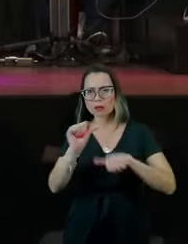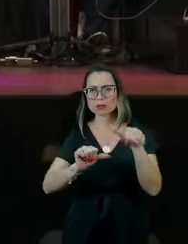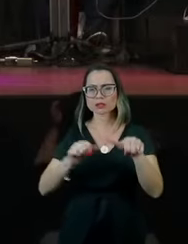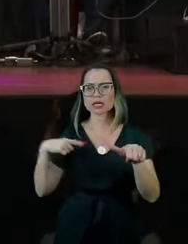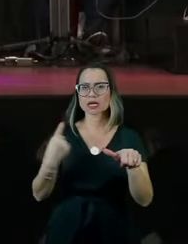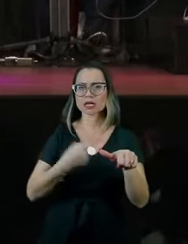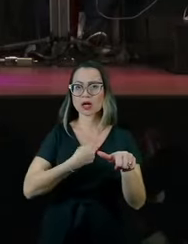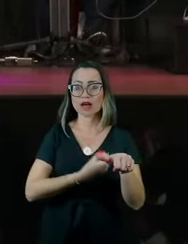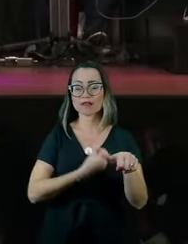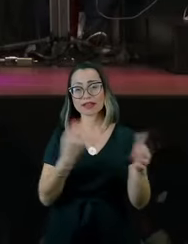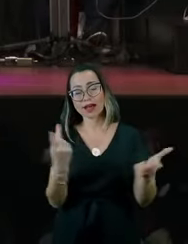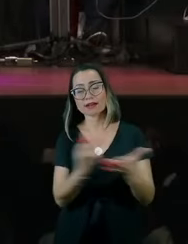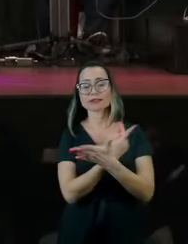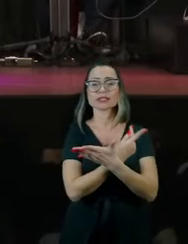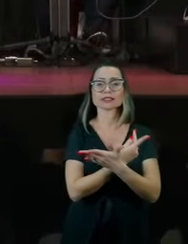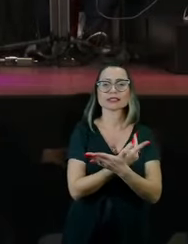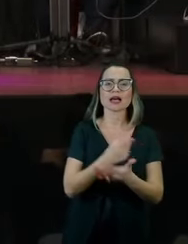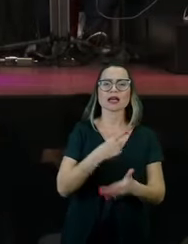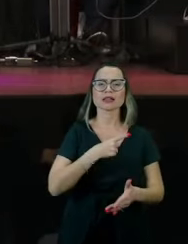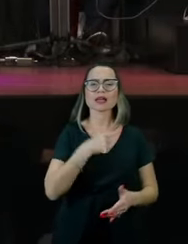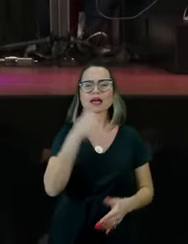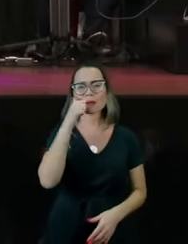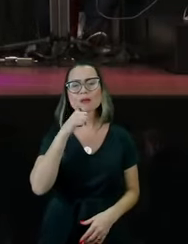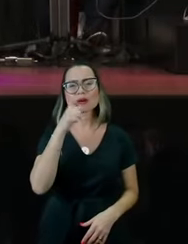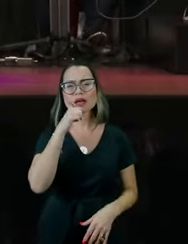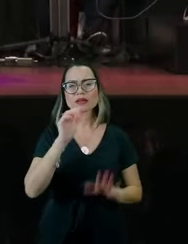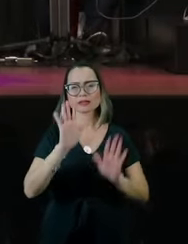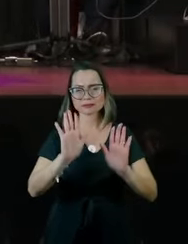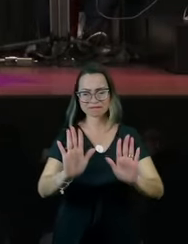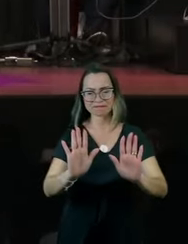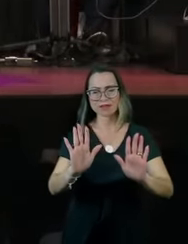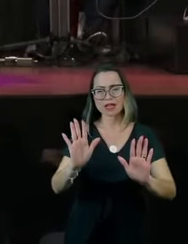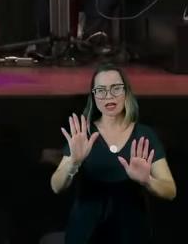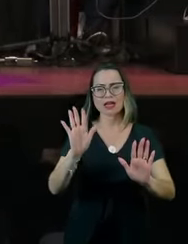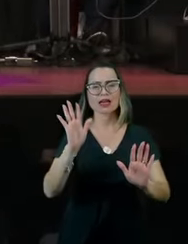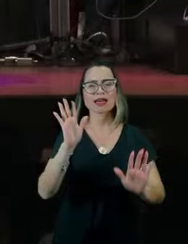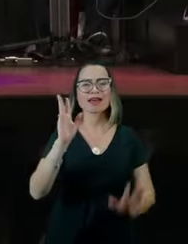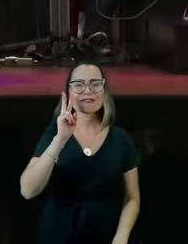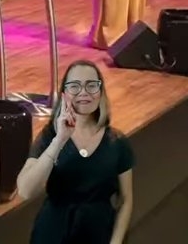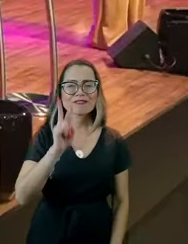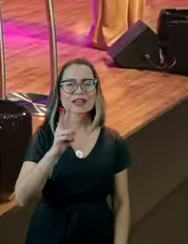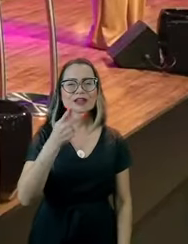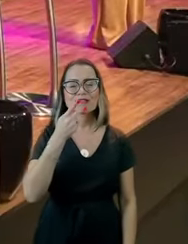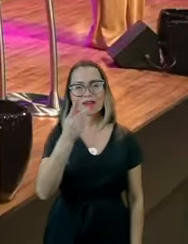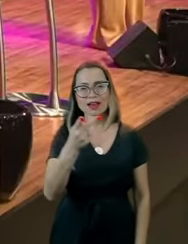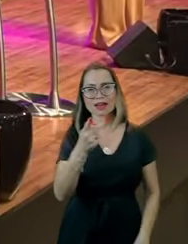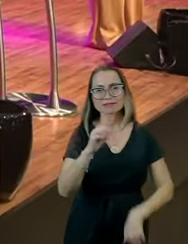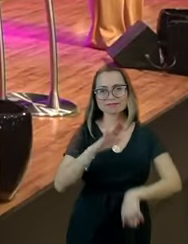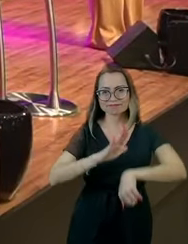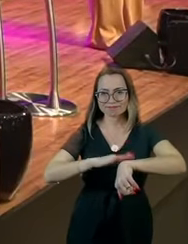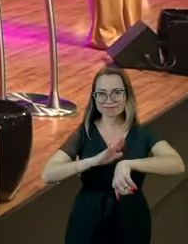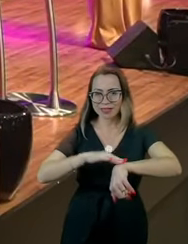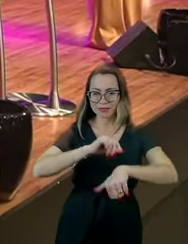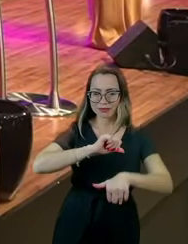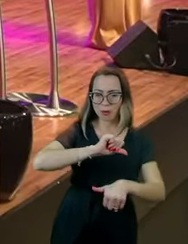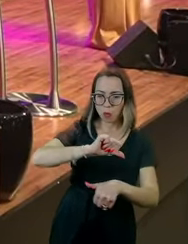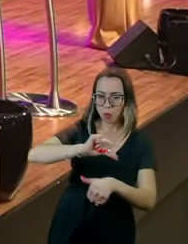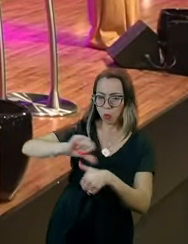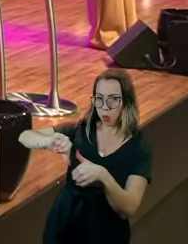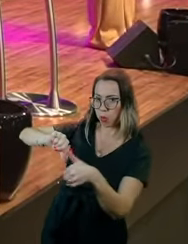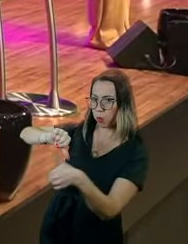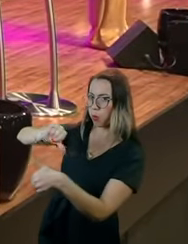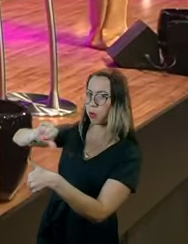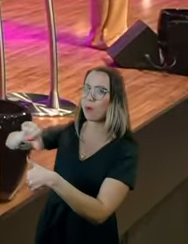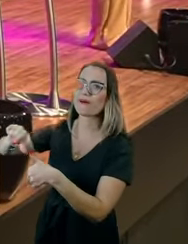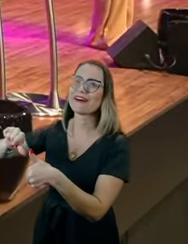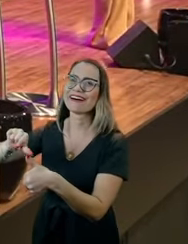elas acontecem. Existem algumas mulheres que estão aqui, escute o que eu vou falar, que estão me ouvindo. Você está num tempo de transição. E